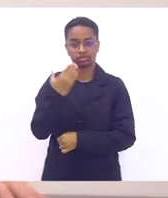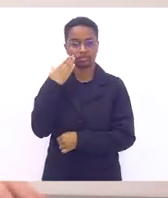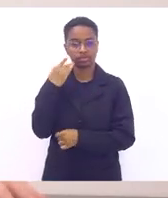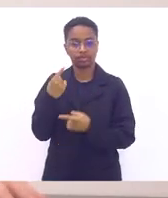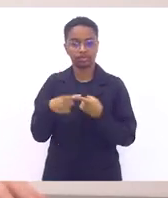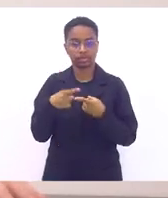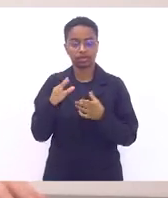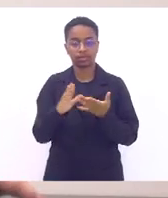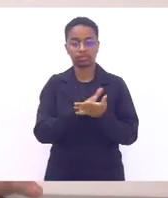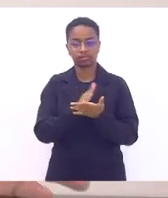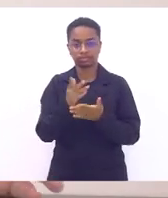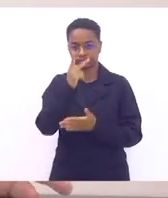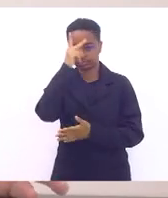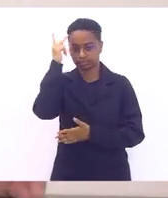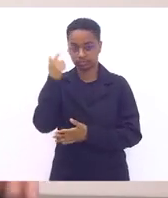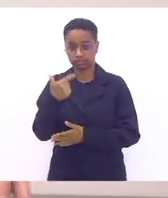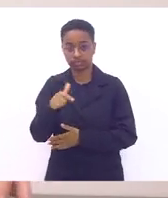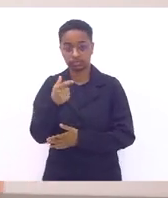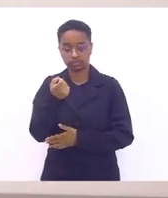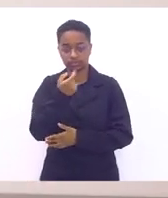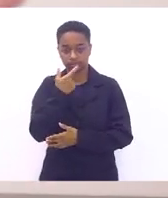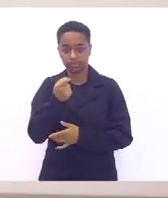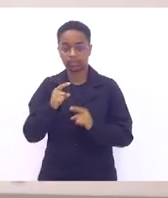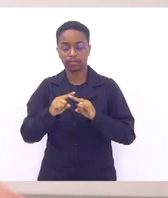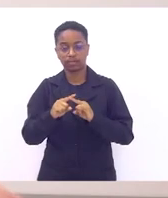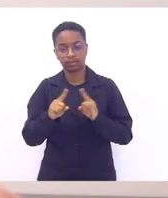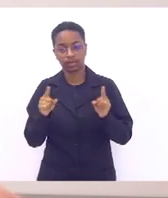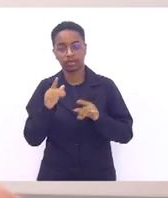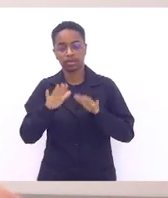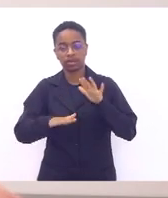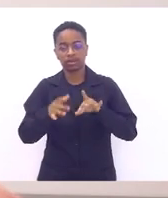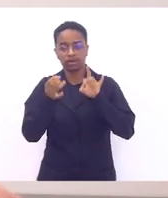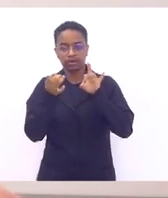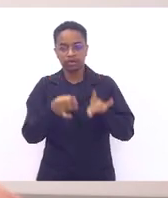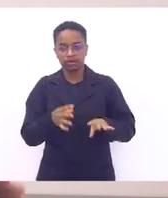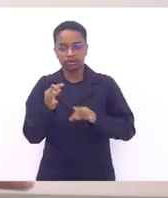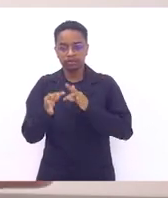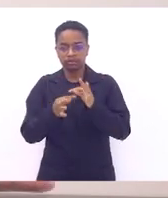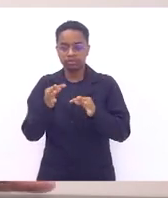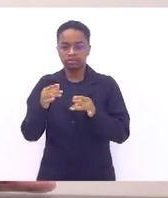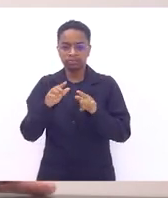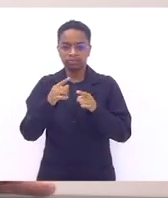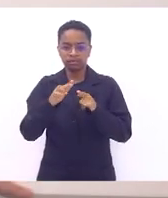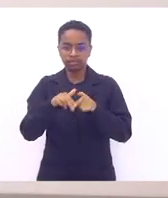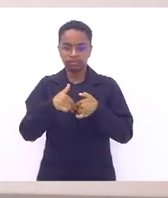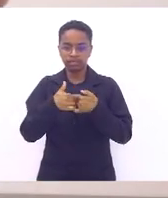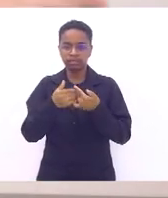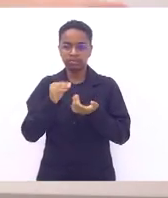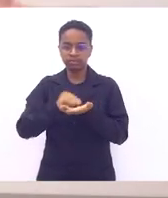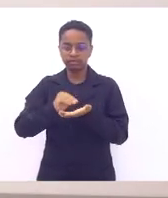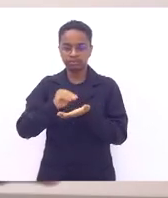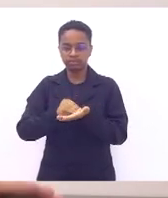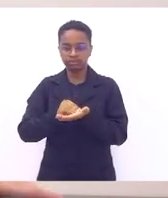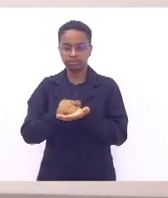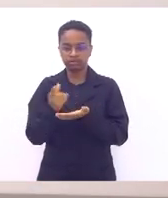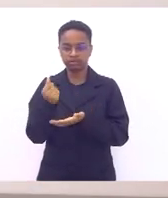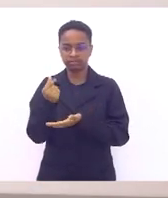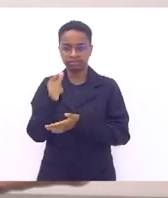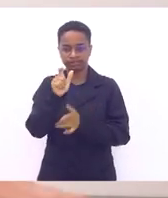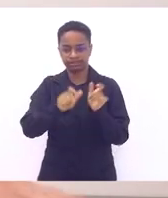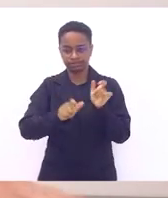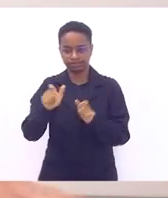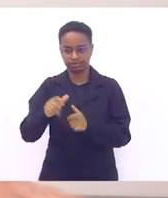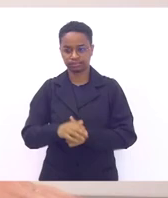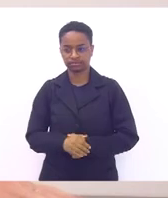acesso a esse medicamento, e muitas das vezes o abandono, né, ele é levado por conta da falta de condições dessas pessoas. Então, a